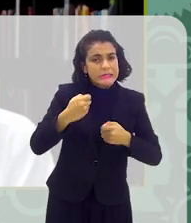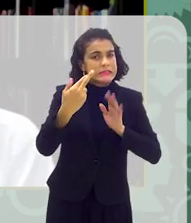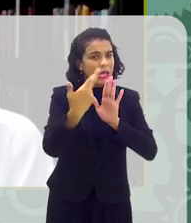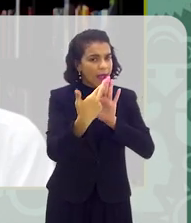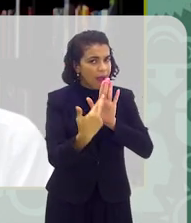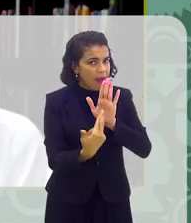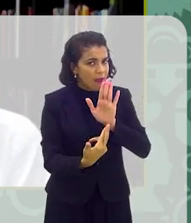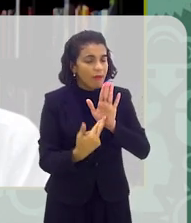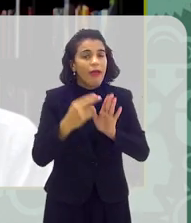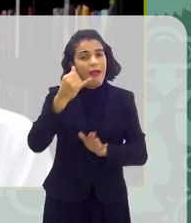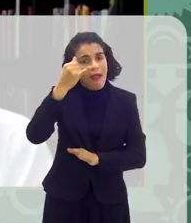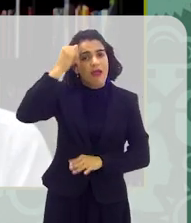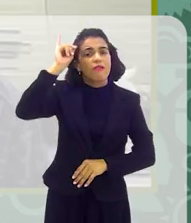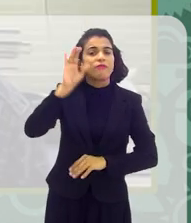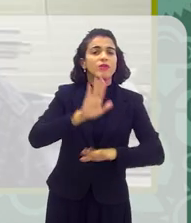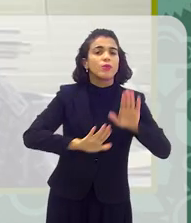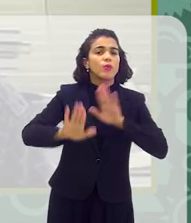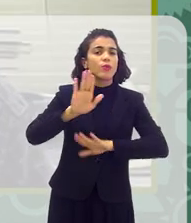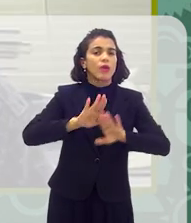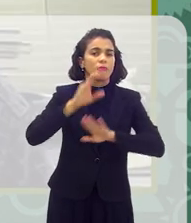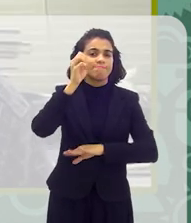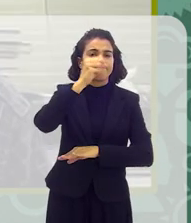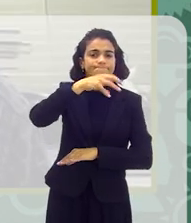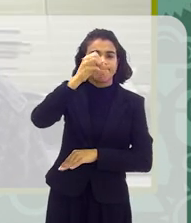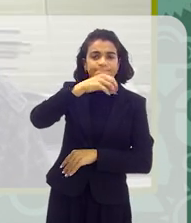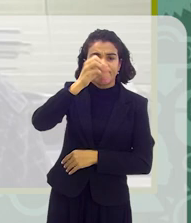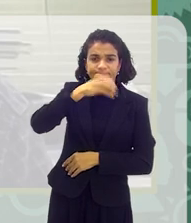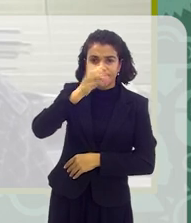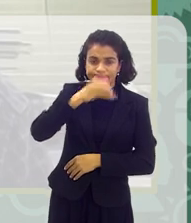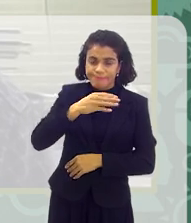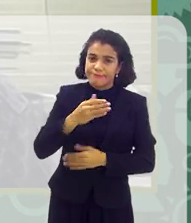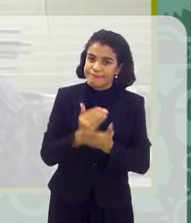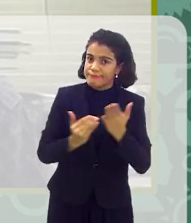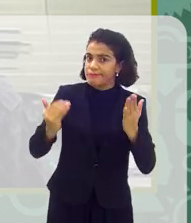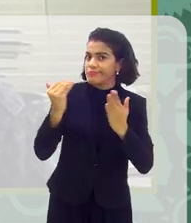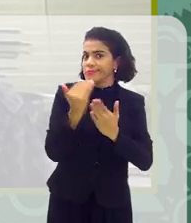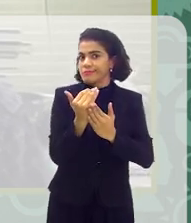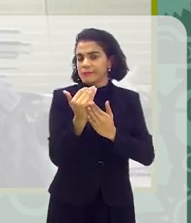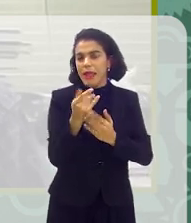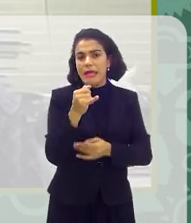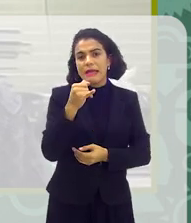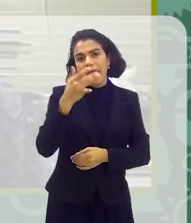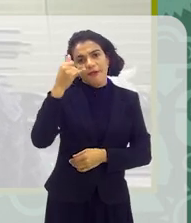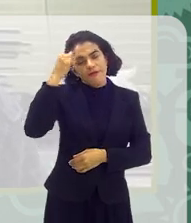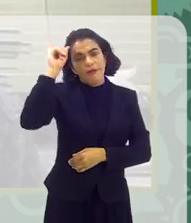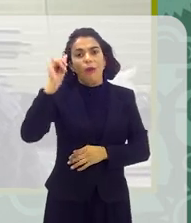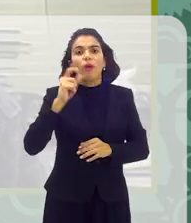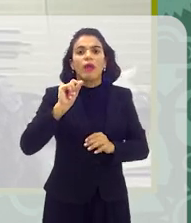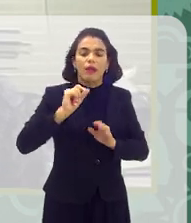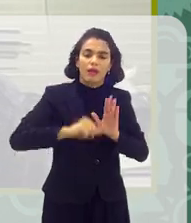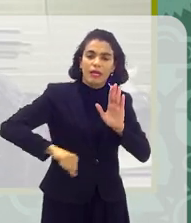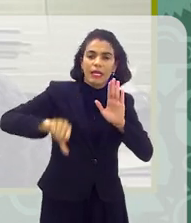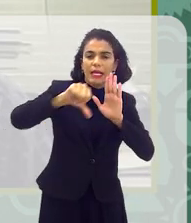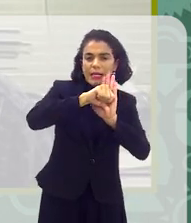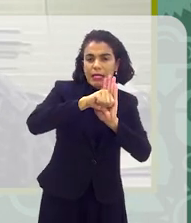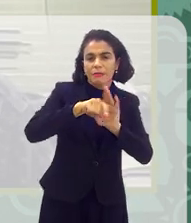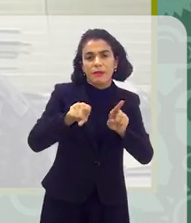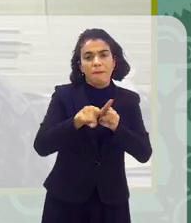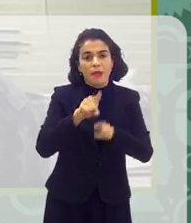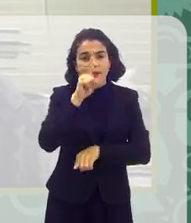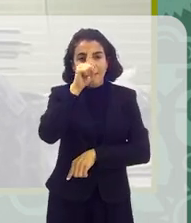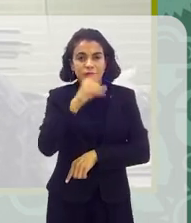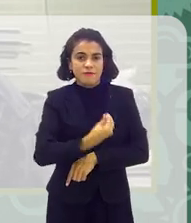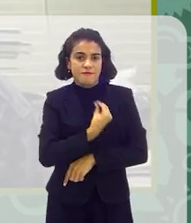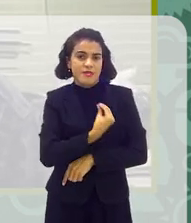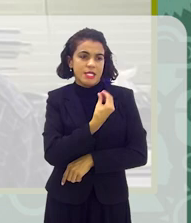regulação que evite abusos, né? Que evite que as pessoas usem para cometer crimes ou para colocar em risco